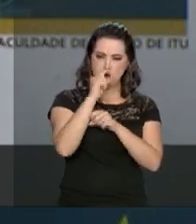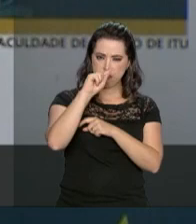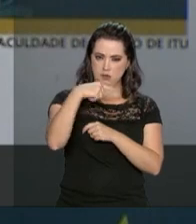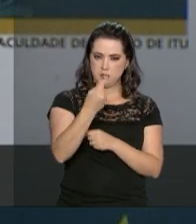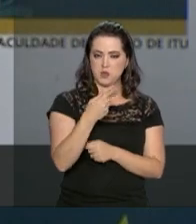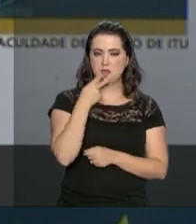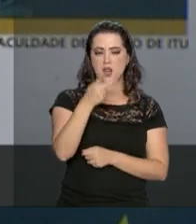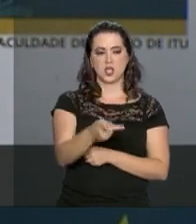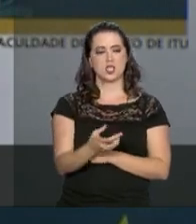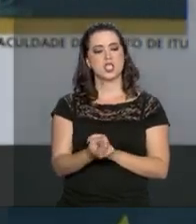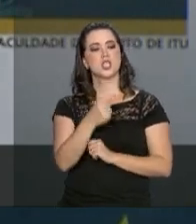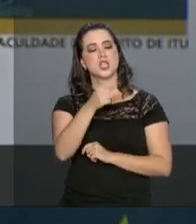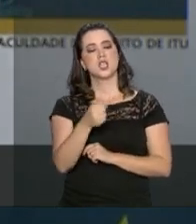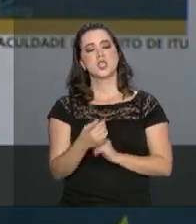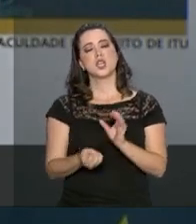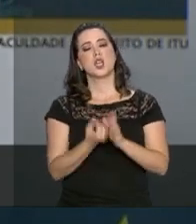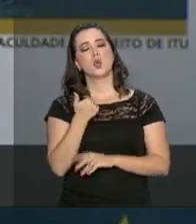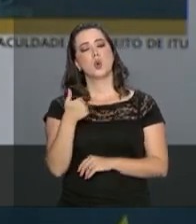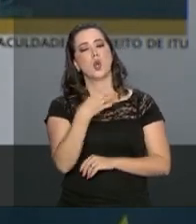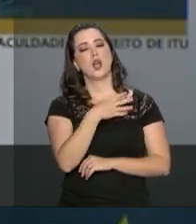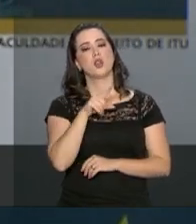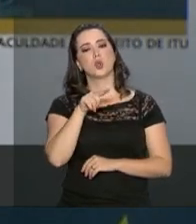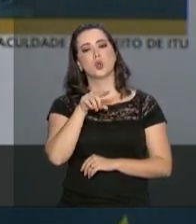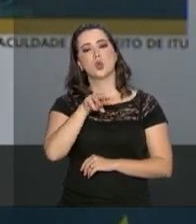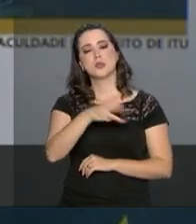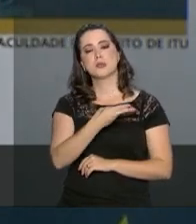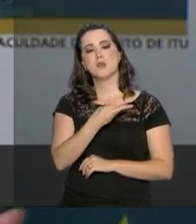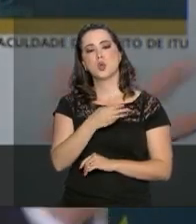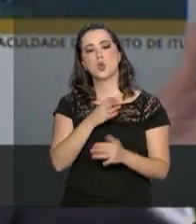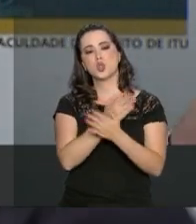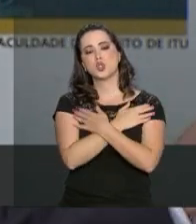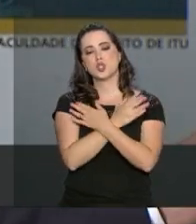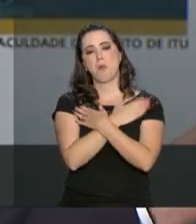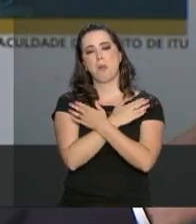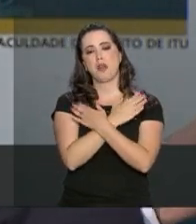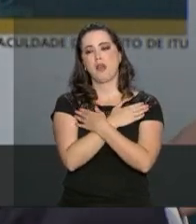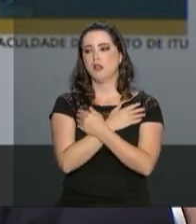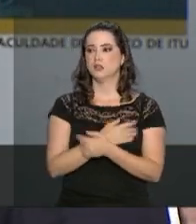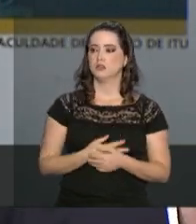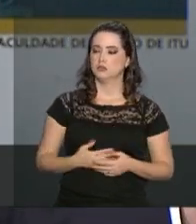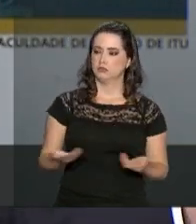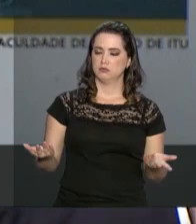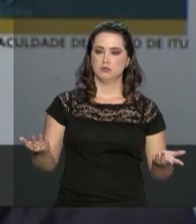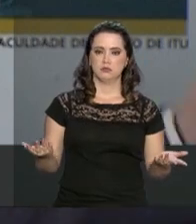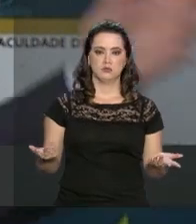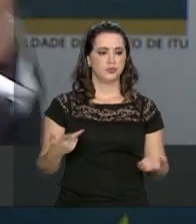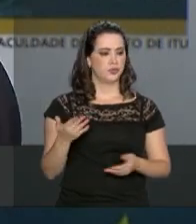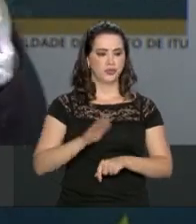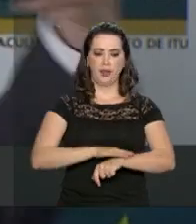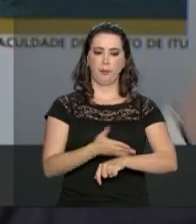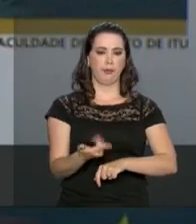se o Temer gerou 14 milhões de desempregados. Eu ia nas entrevistas, não deu tempo.